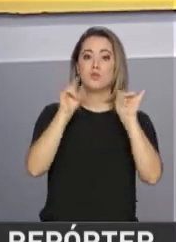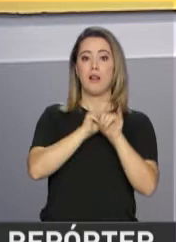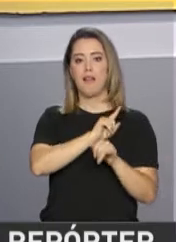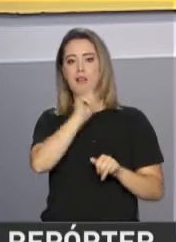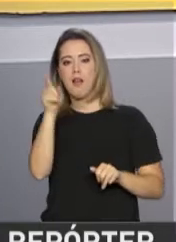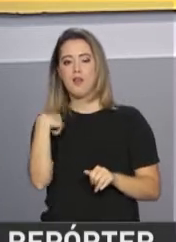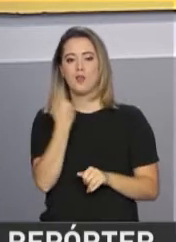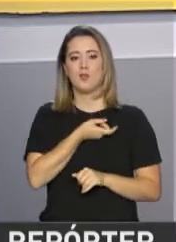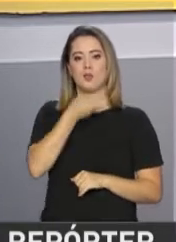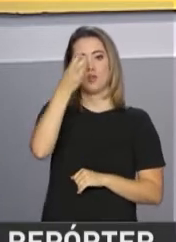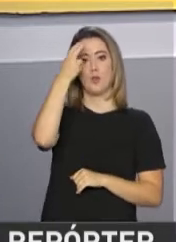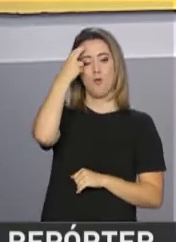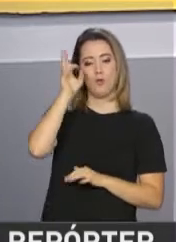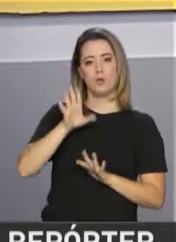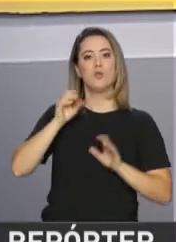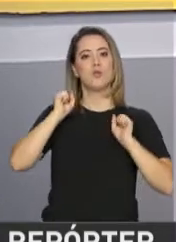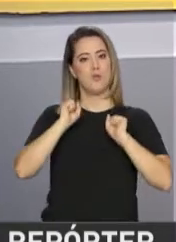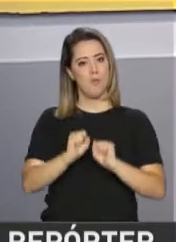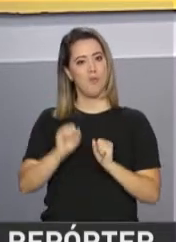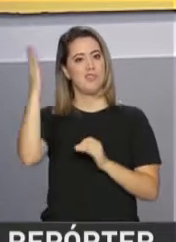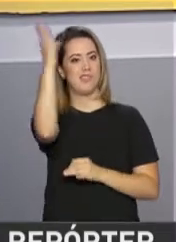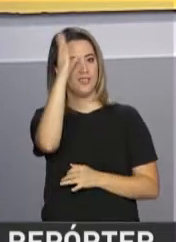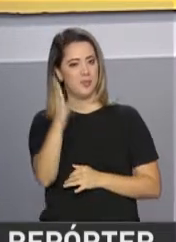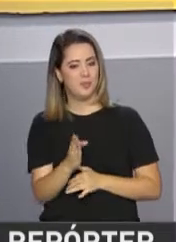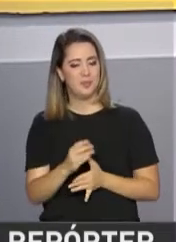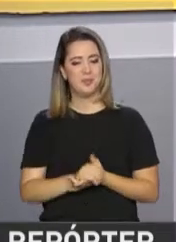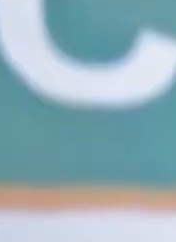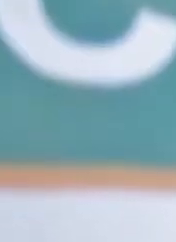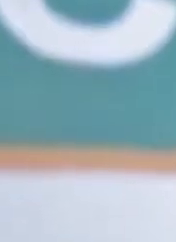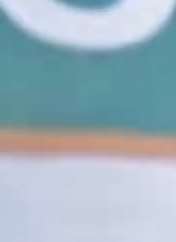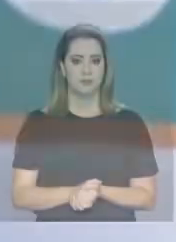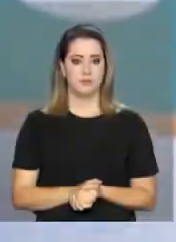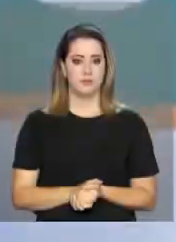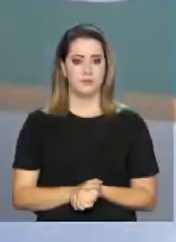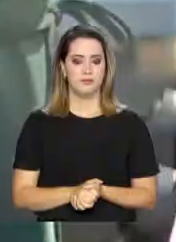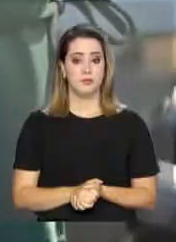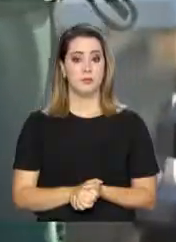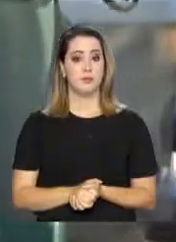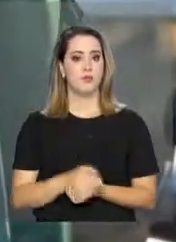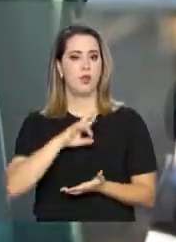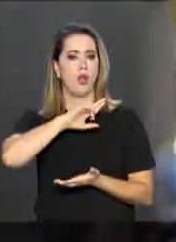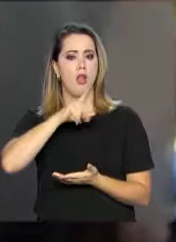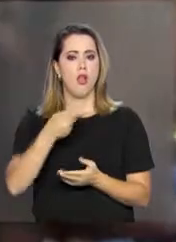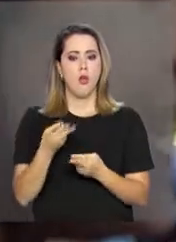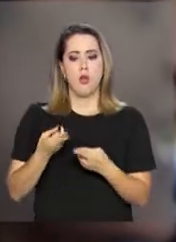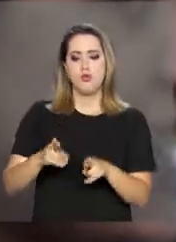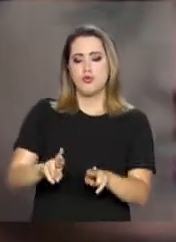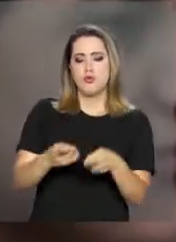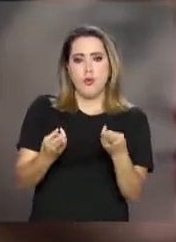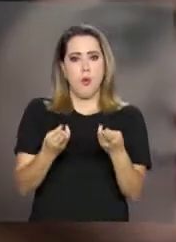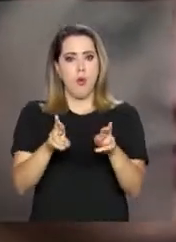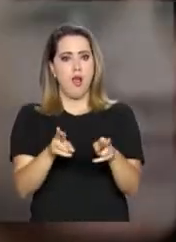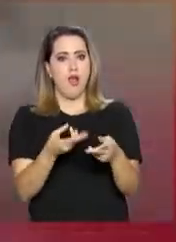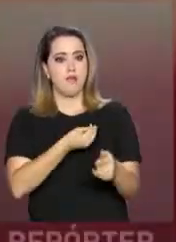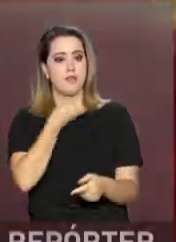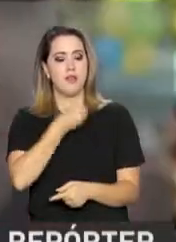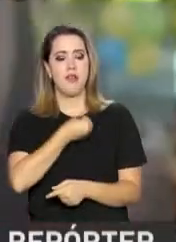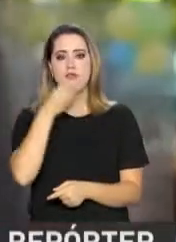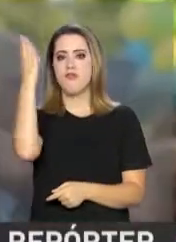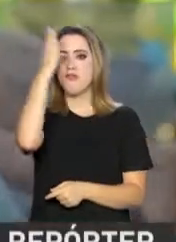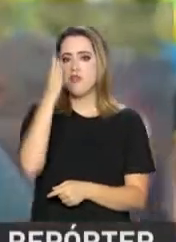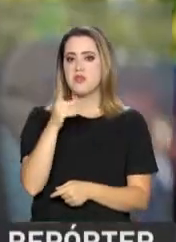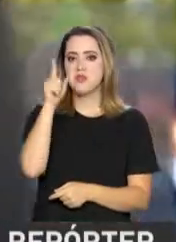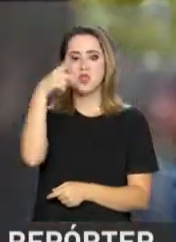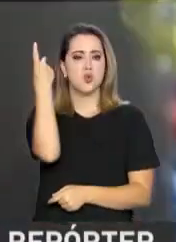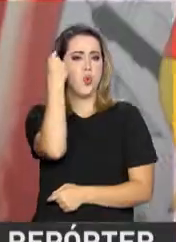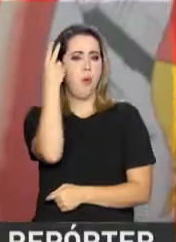fora nossa cultura e as potencialidades do brasil coxinhas para quem mora no brasil comidas